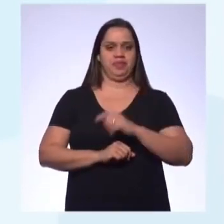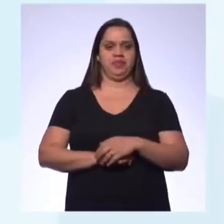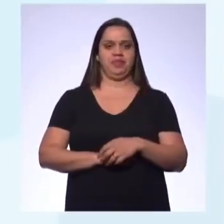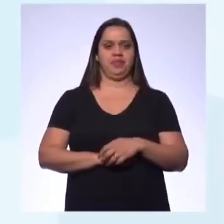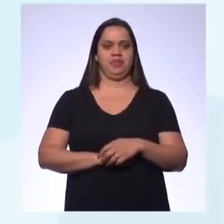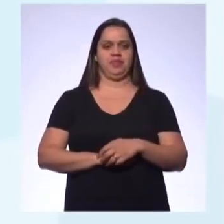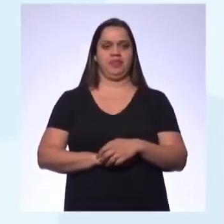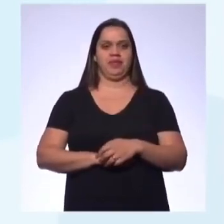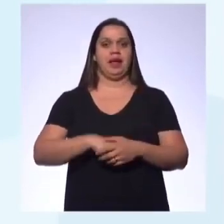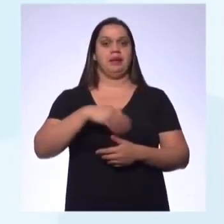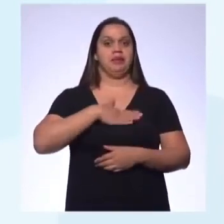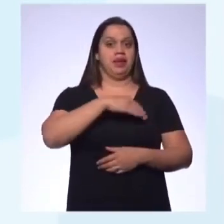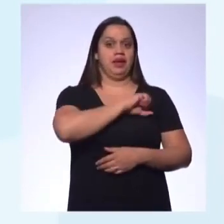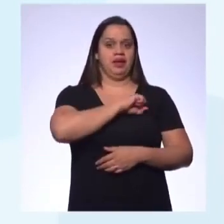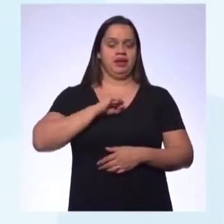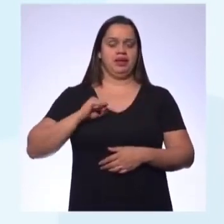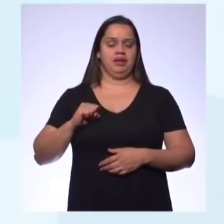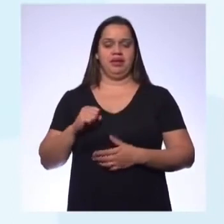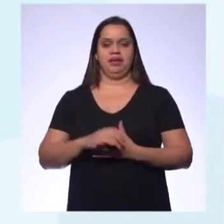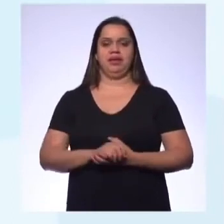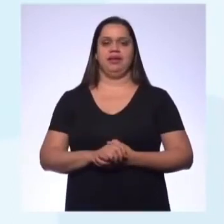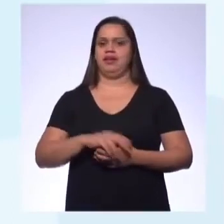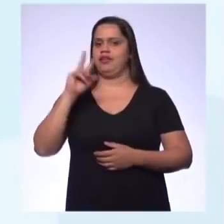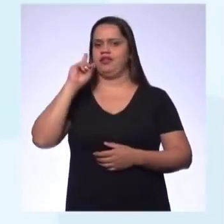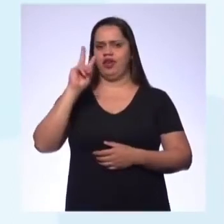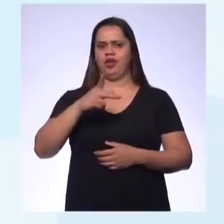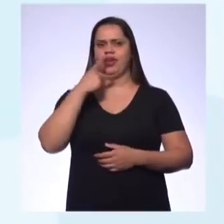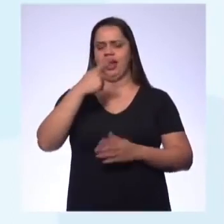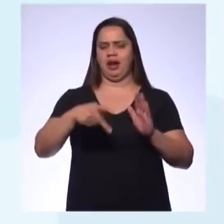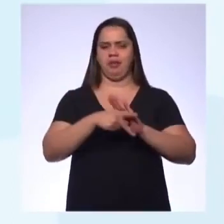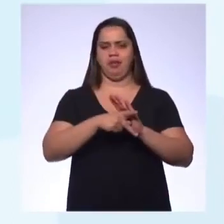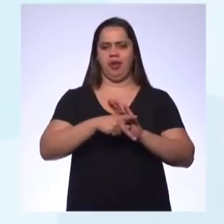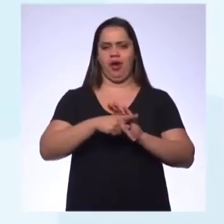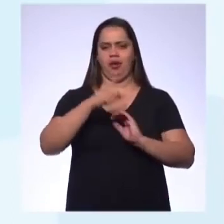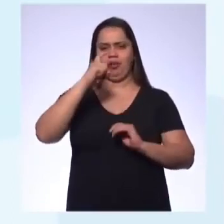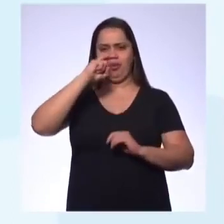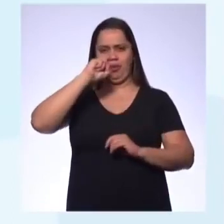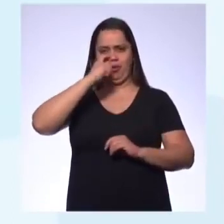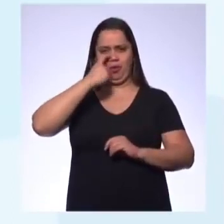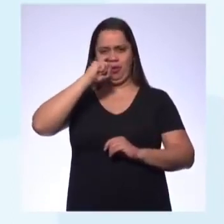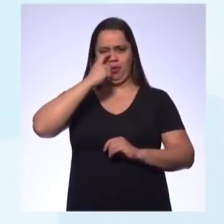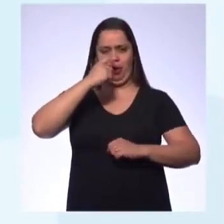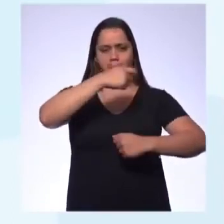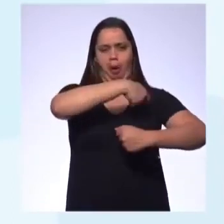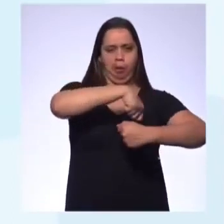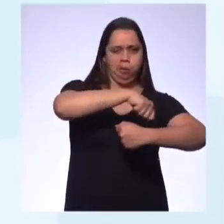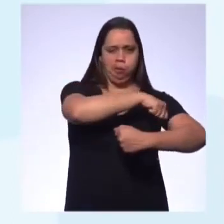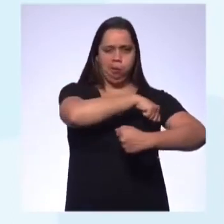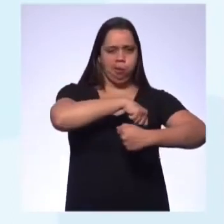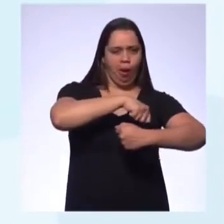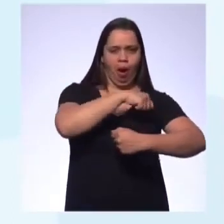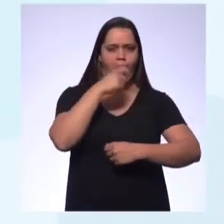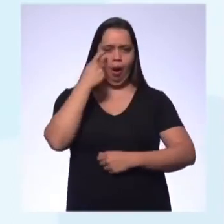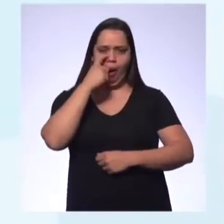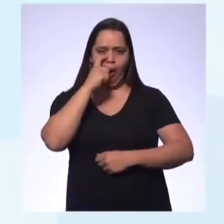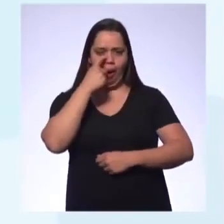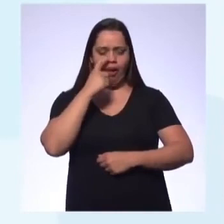Sogra, né? E minha sogra. O pessoal chamou isso de uma bruxa, uma jovem senhora e uma bruxa,